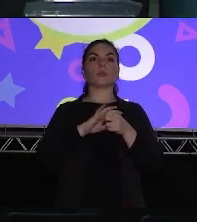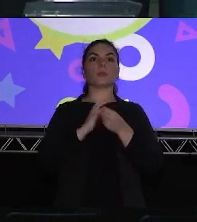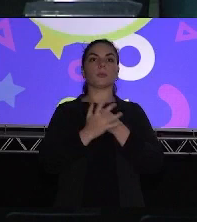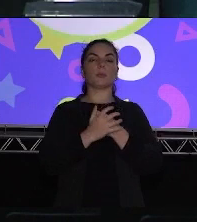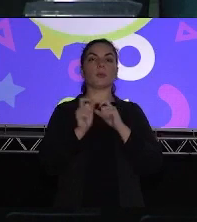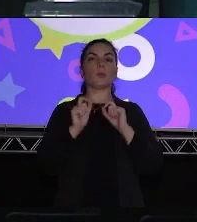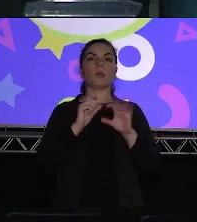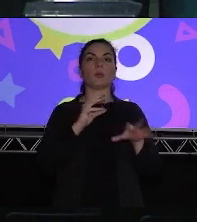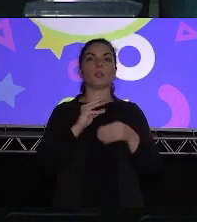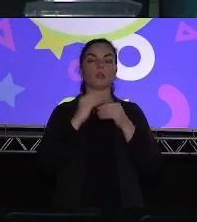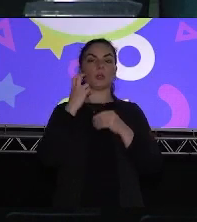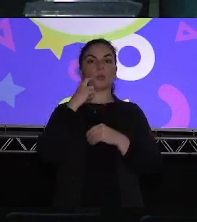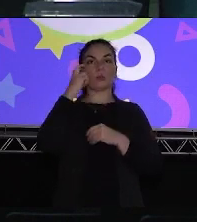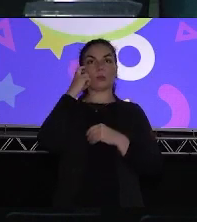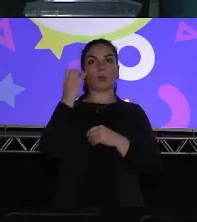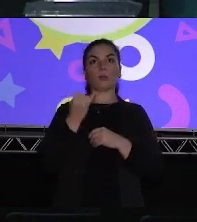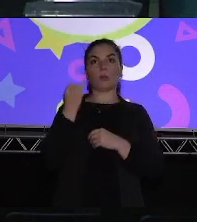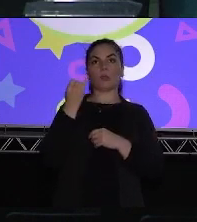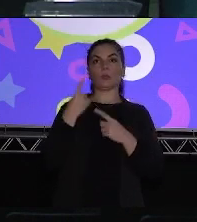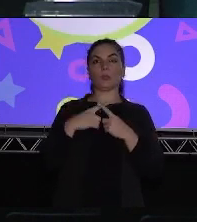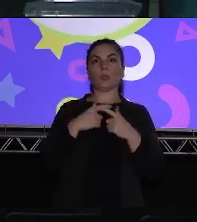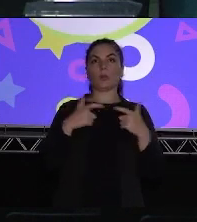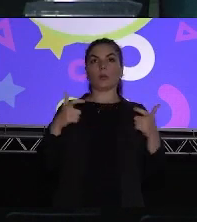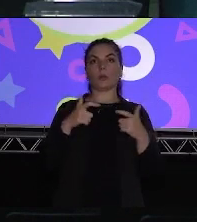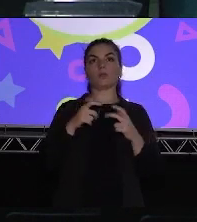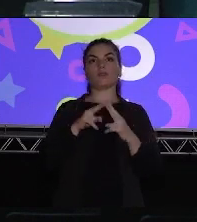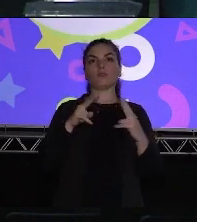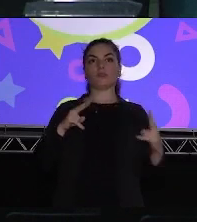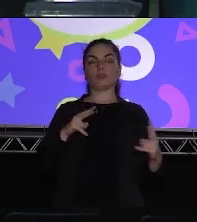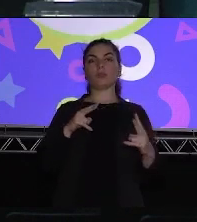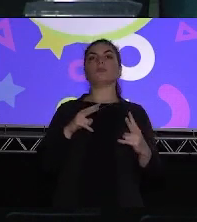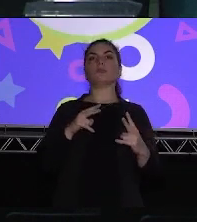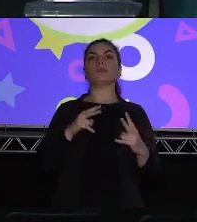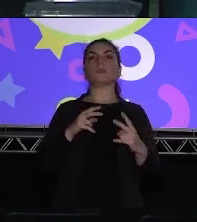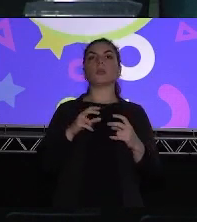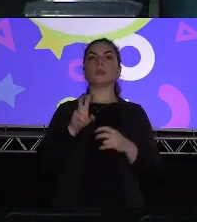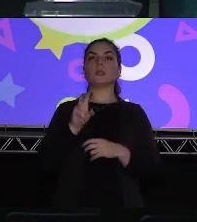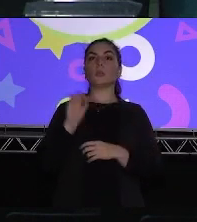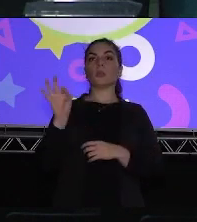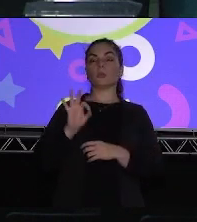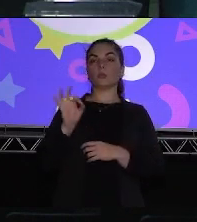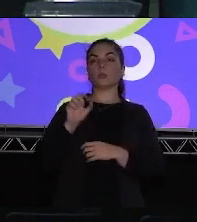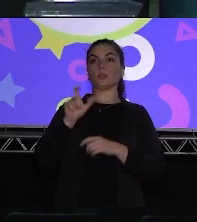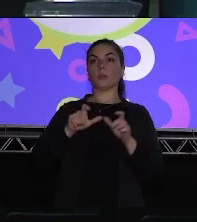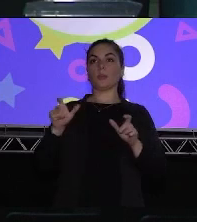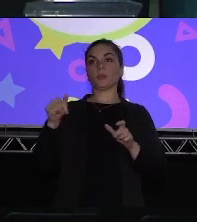adicional cultural importante, porque ele era 100% remoto, então 50% do time eram